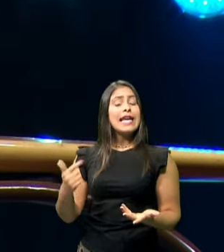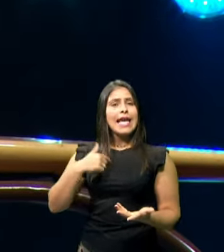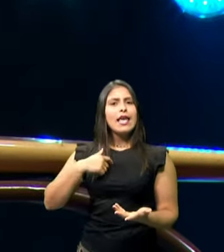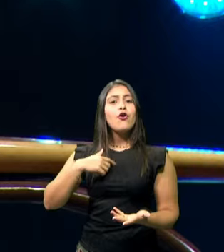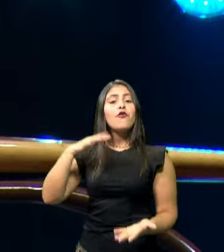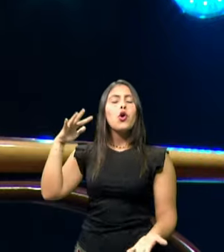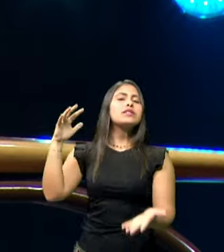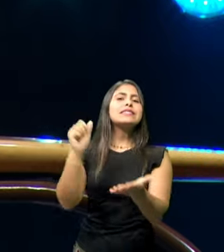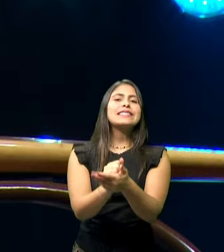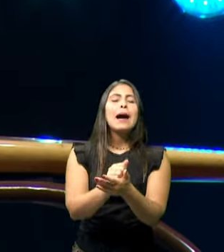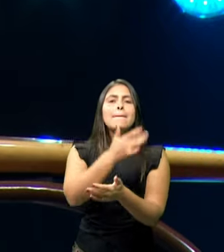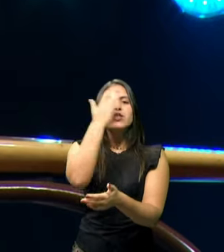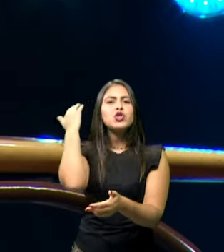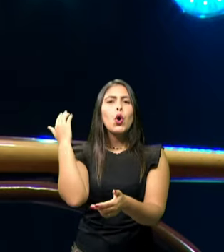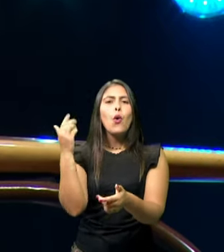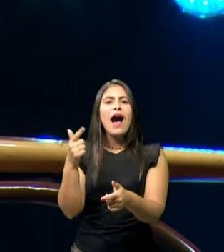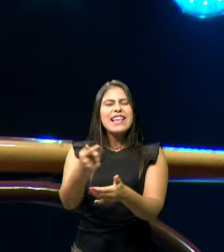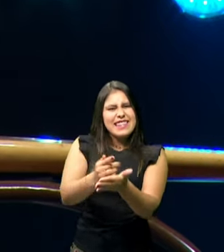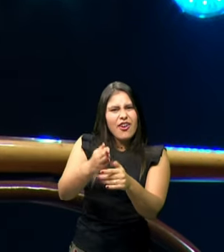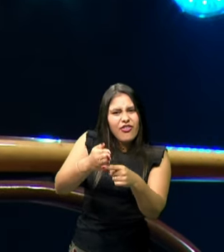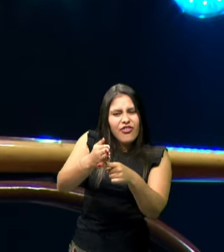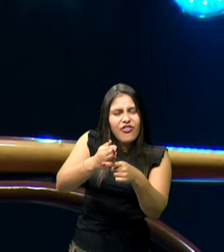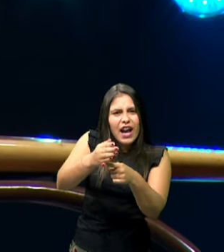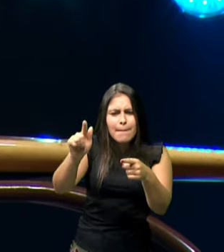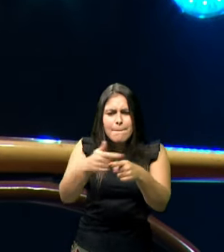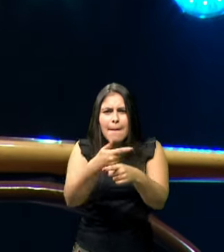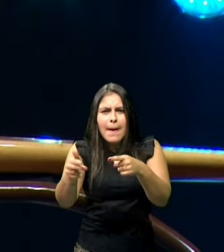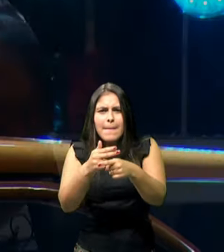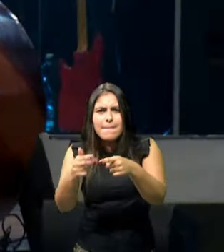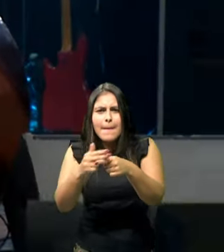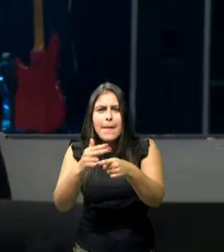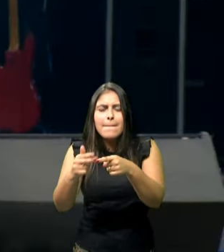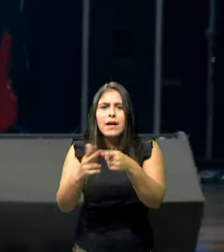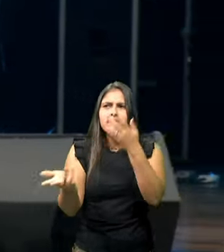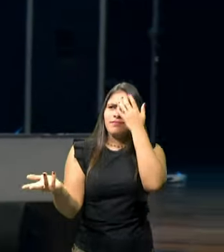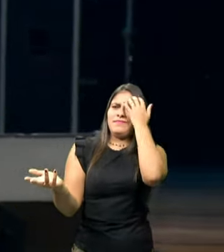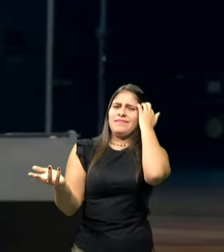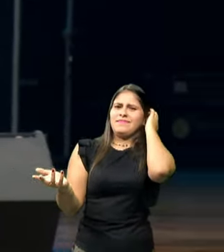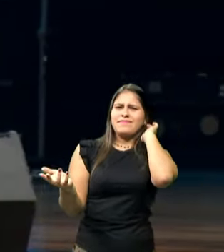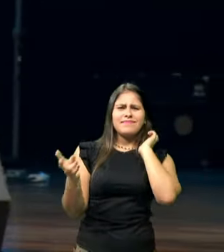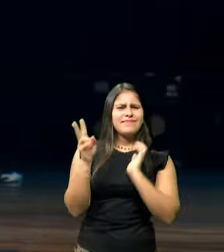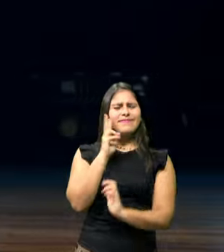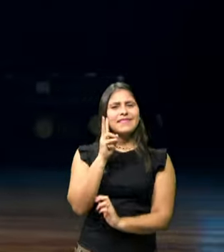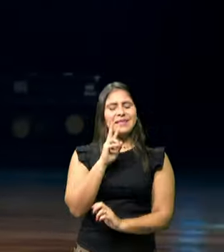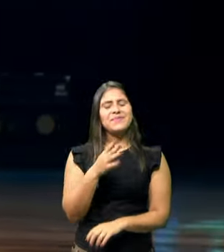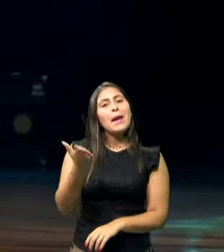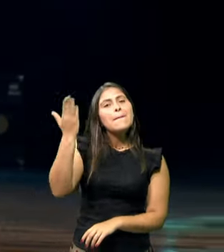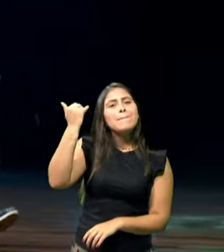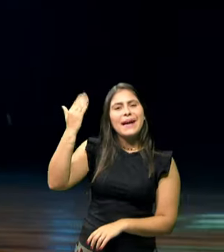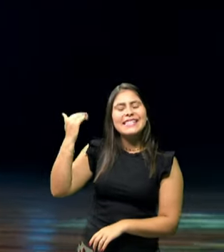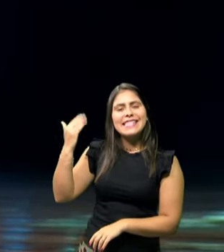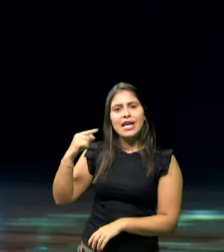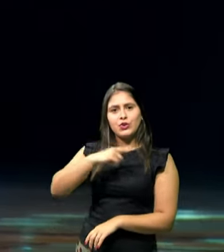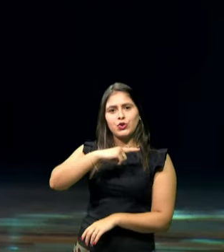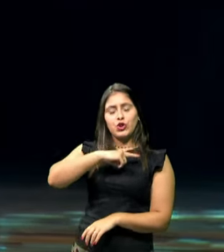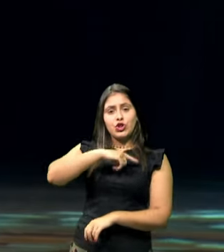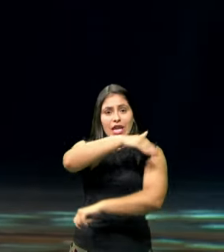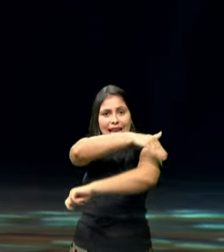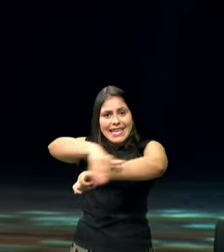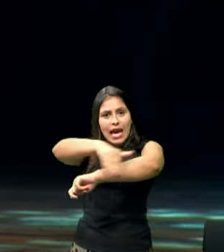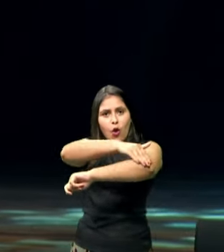contratar amolador de faca para botar na igreja. Se vocês não se lembram, que vocês são mais novos, antigamente lá na rua